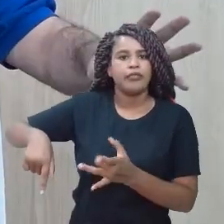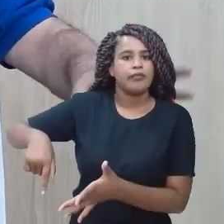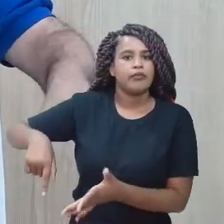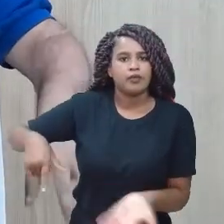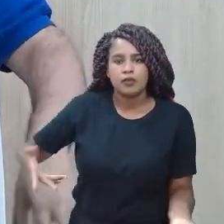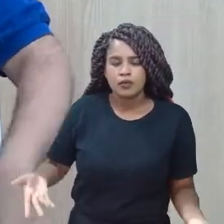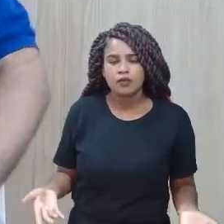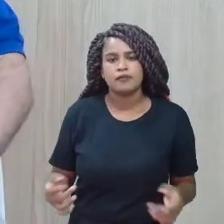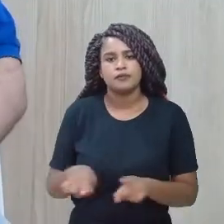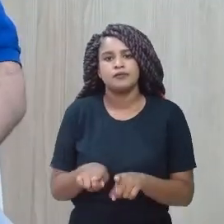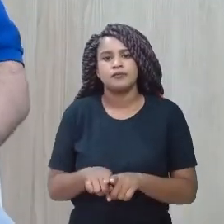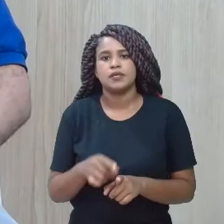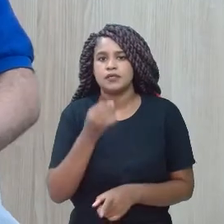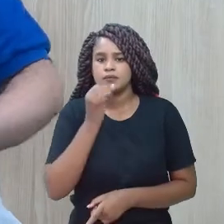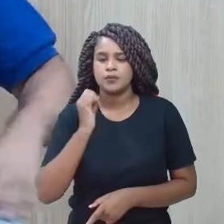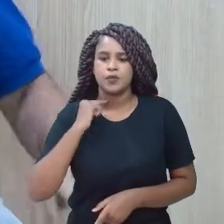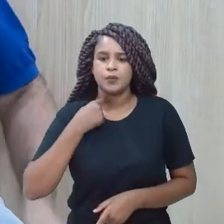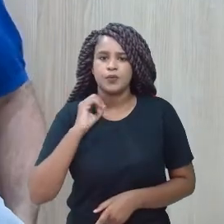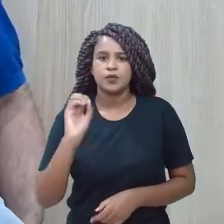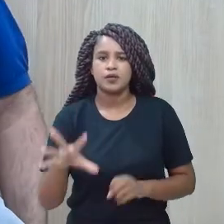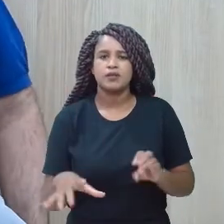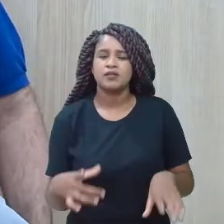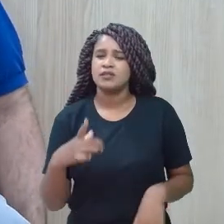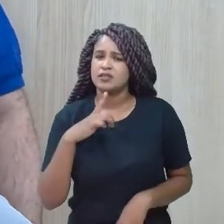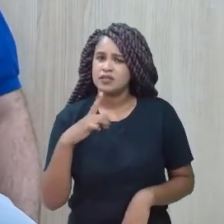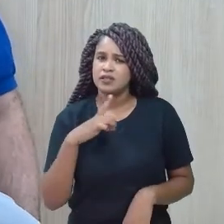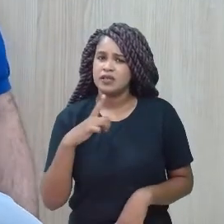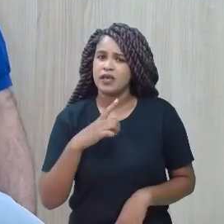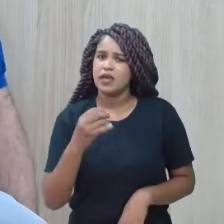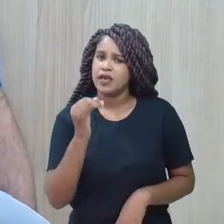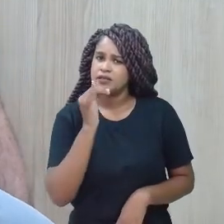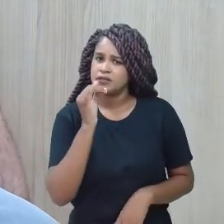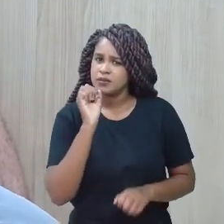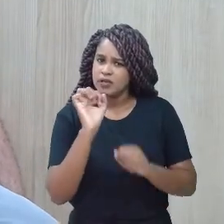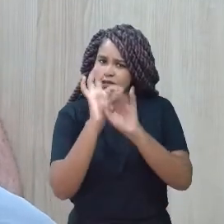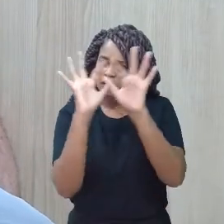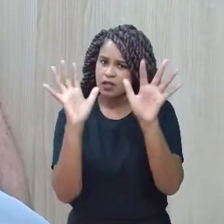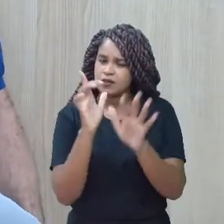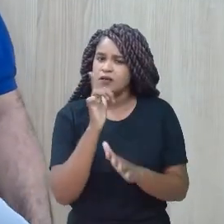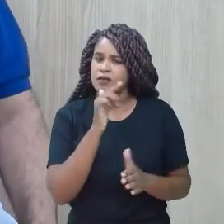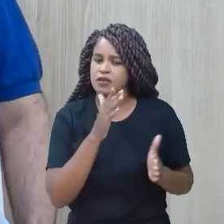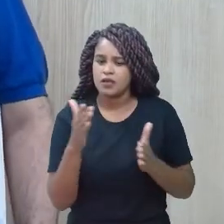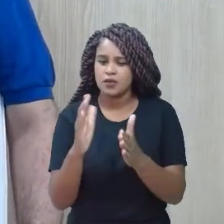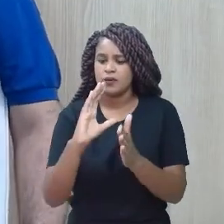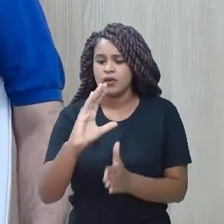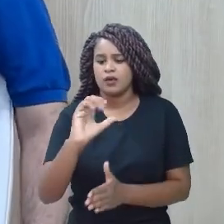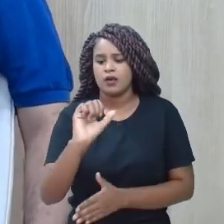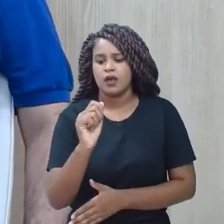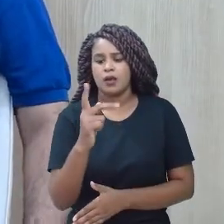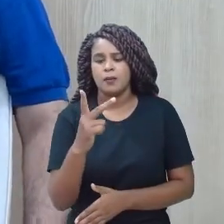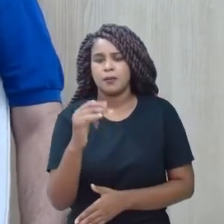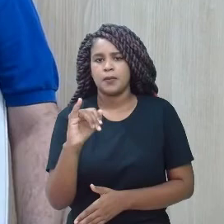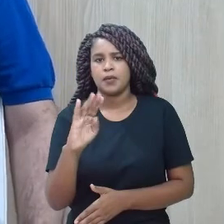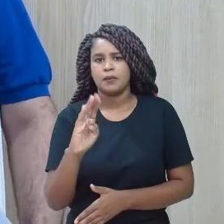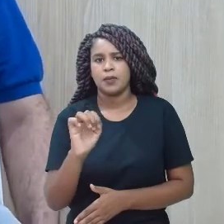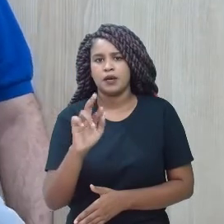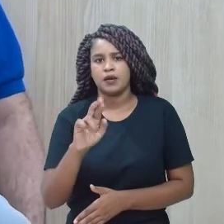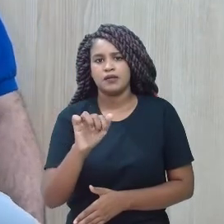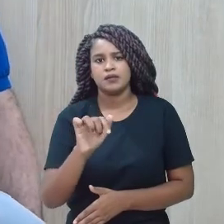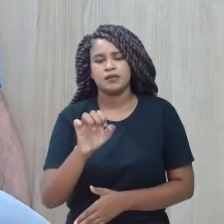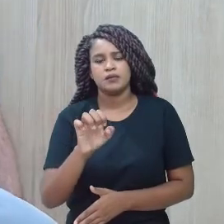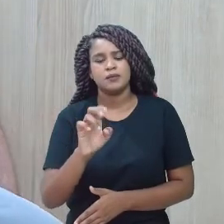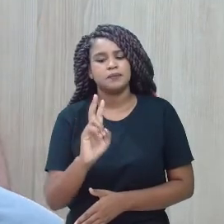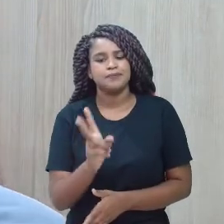poluição, né? Temos um exemplo claro aqui na nossa cidade, né? O Rio Capibaribe aí, né? Com várias marcas. Tudo isso são questões para a